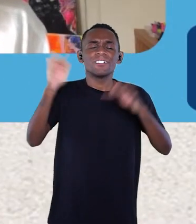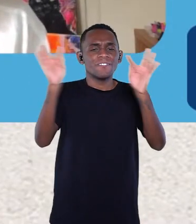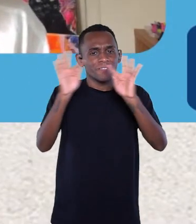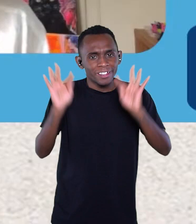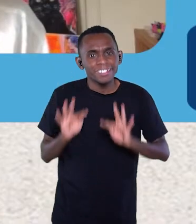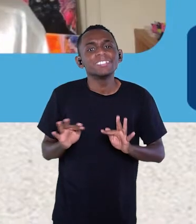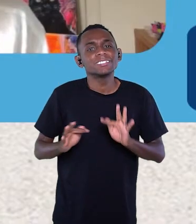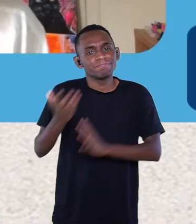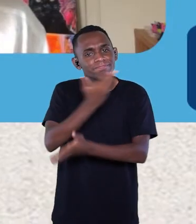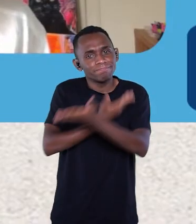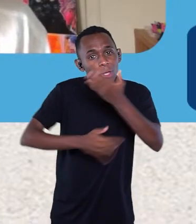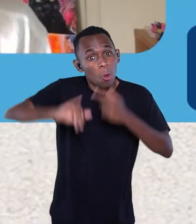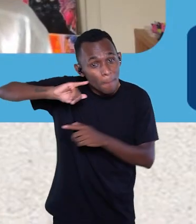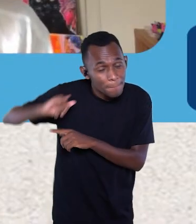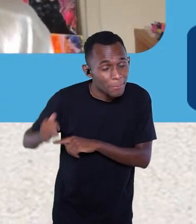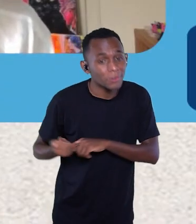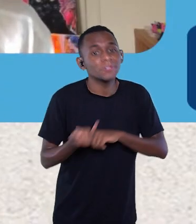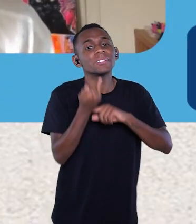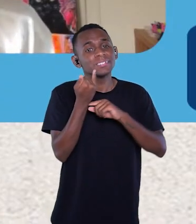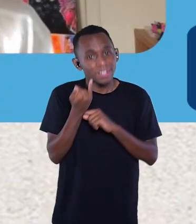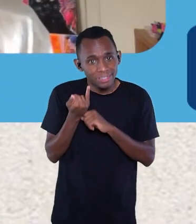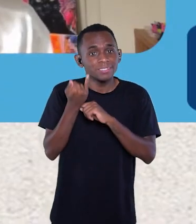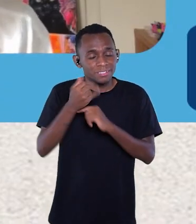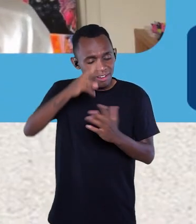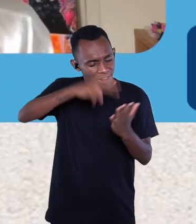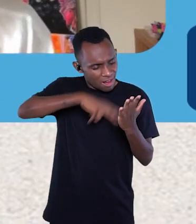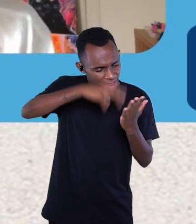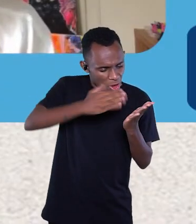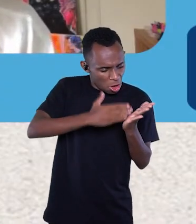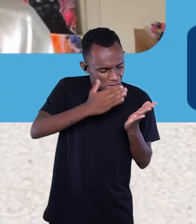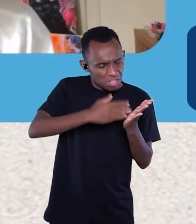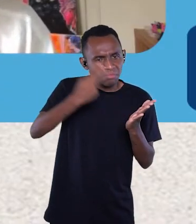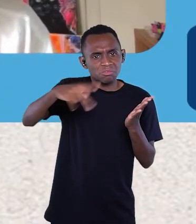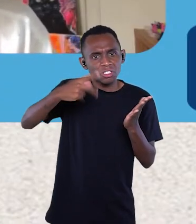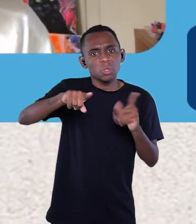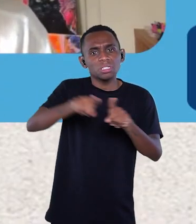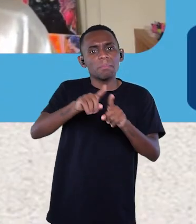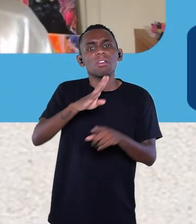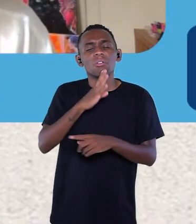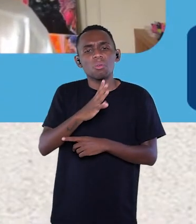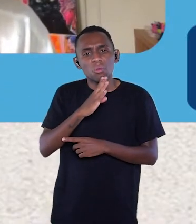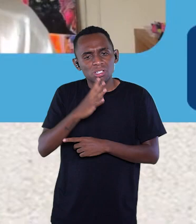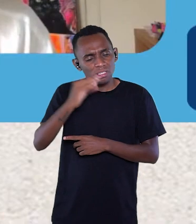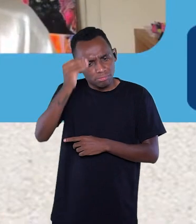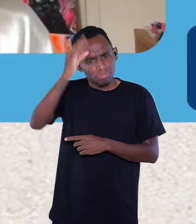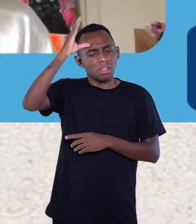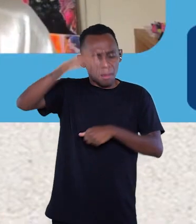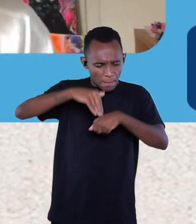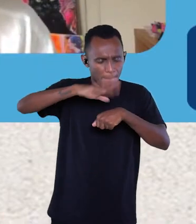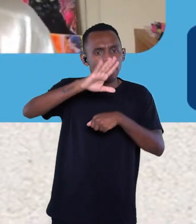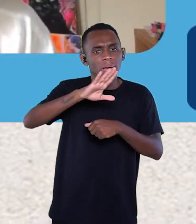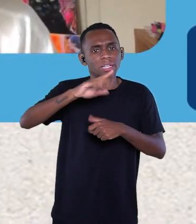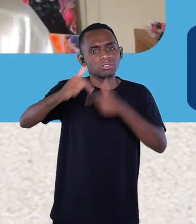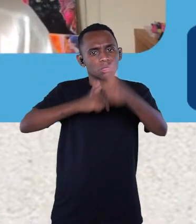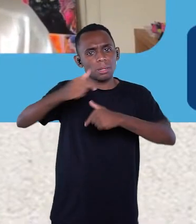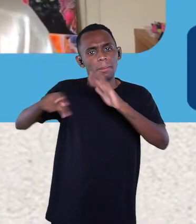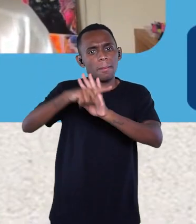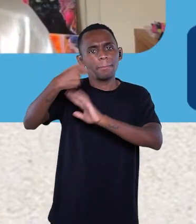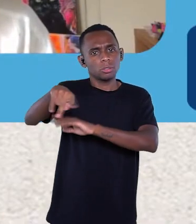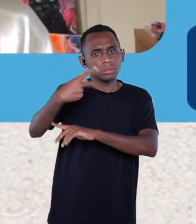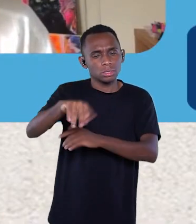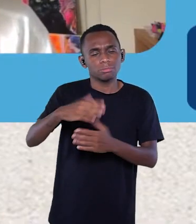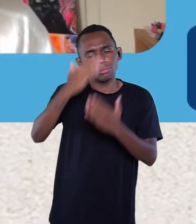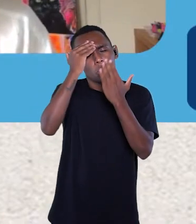feliz de ter a oportunidade de ler esse livro, de te conhecer, saber mais sobre seu